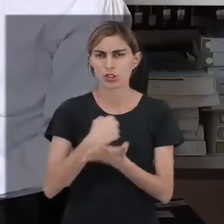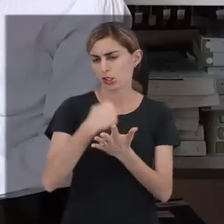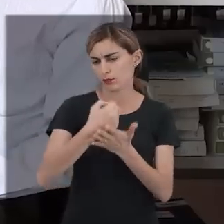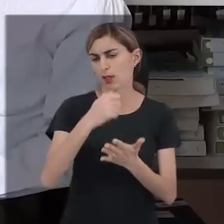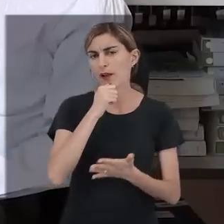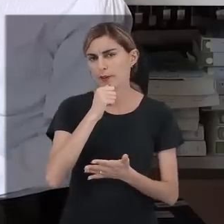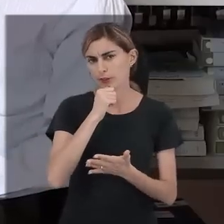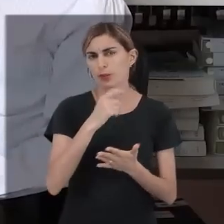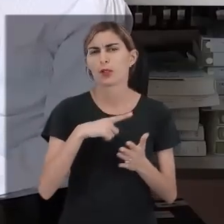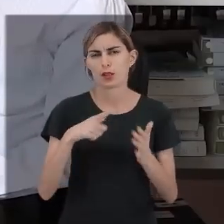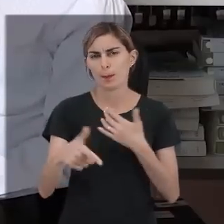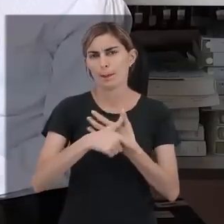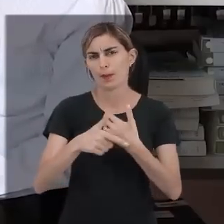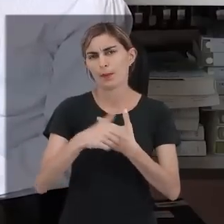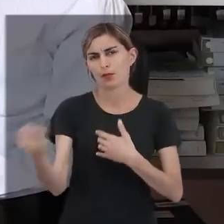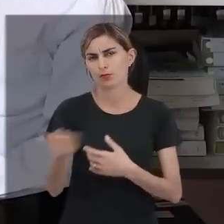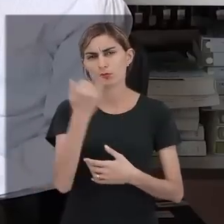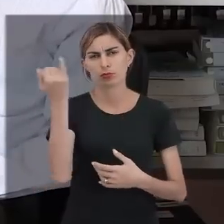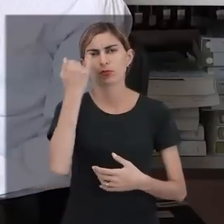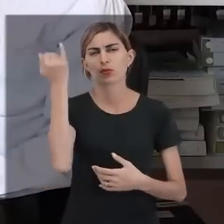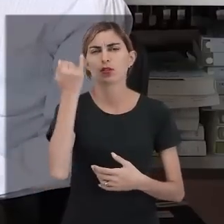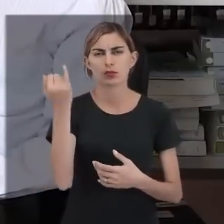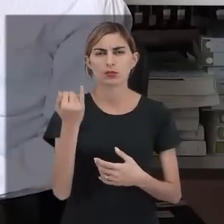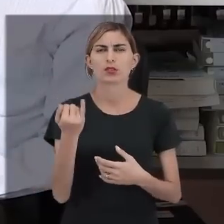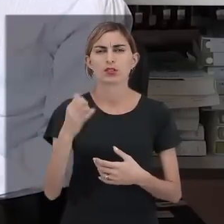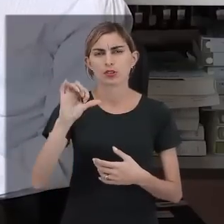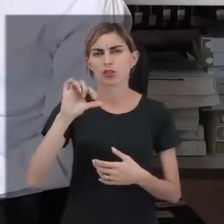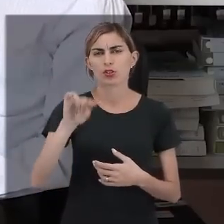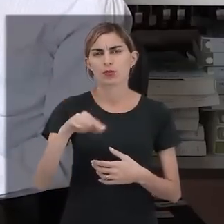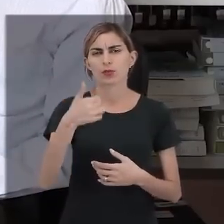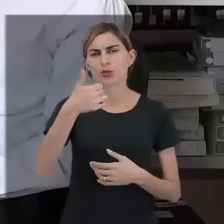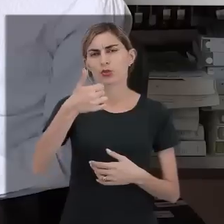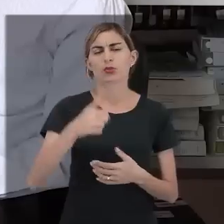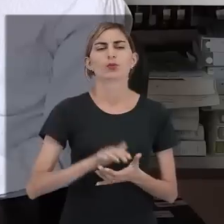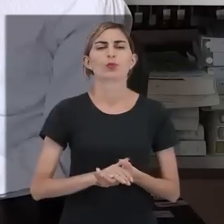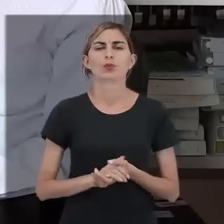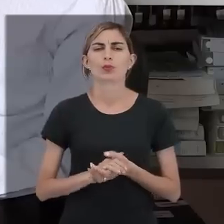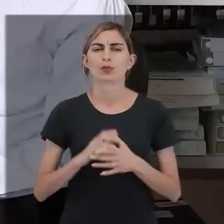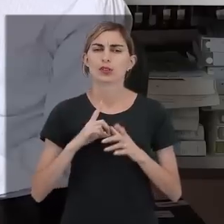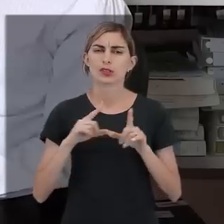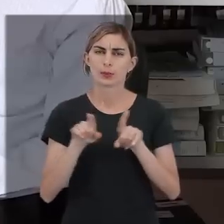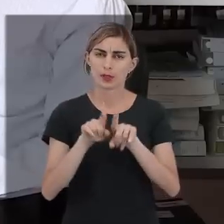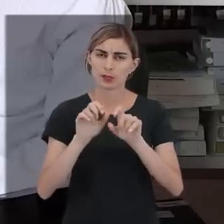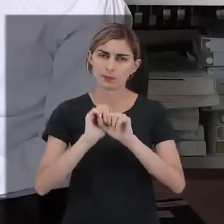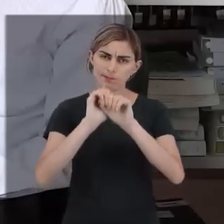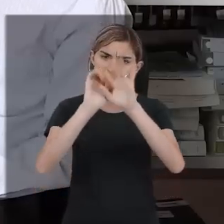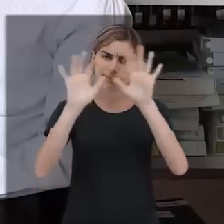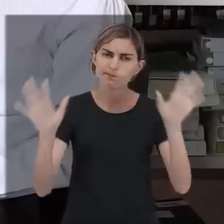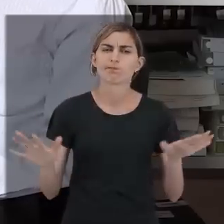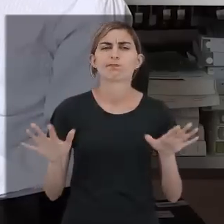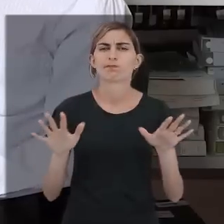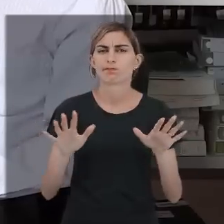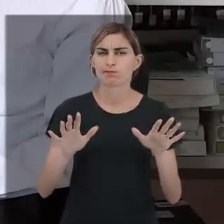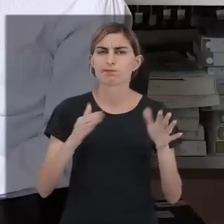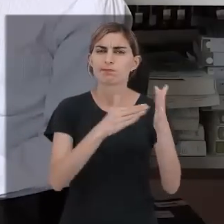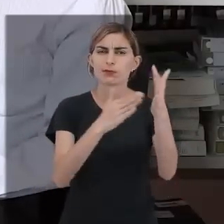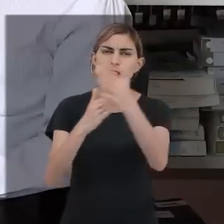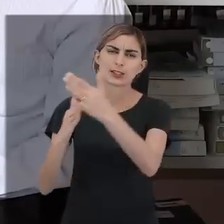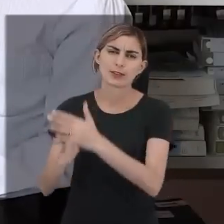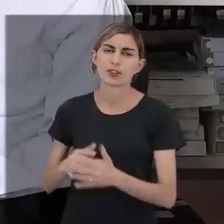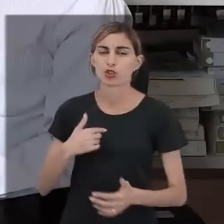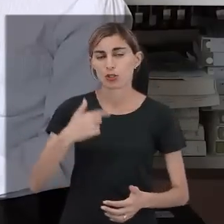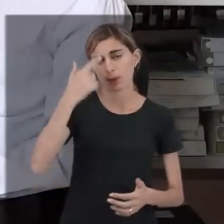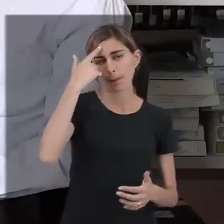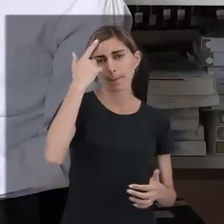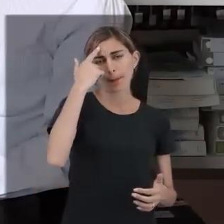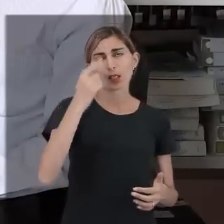certificáveis, mas que têm um papel importante e suportam a 9001. E deixar claro o quê? O grande desafio, a gente pensa que o